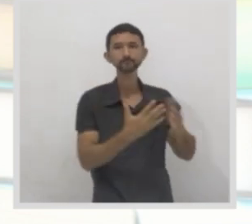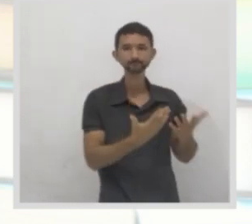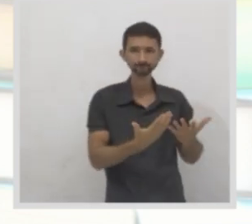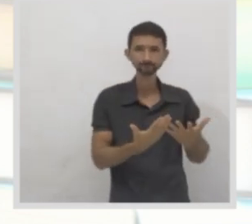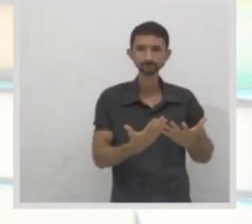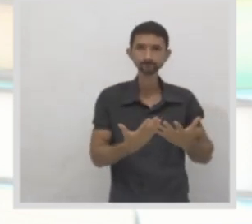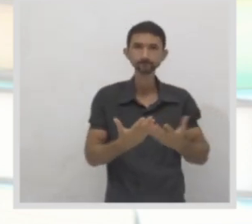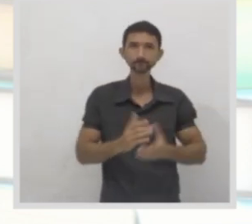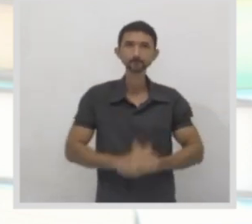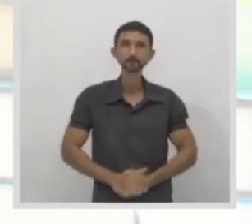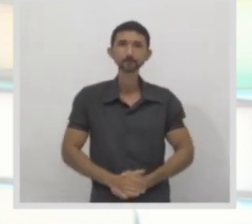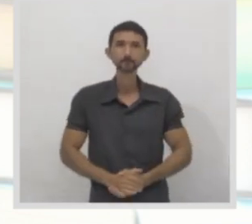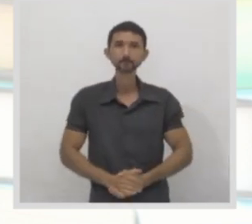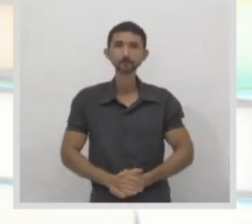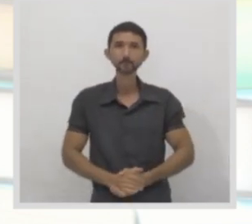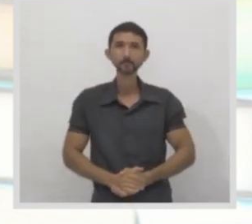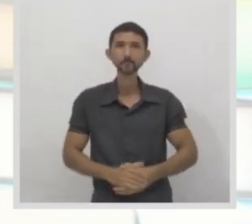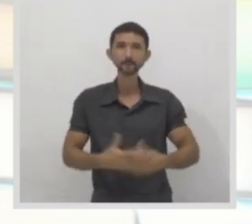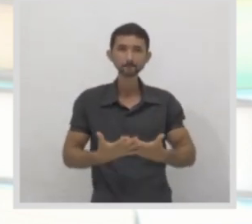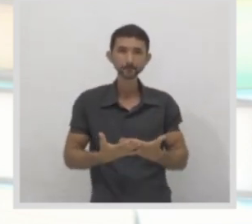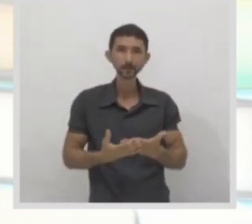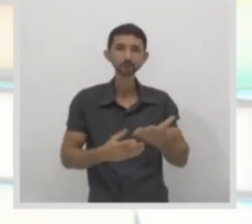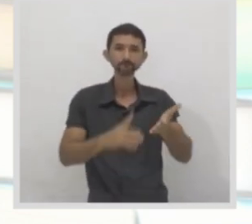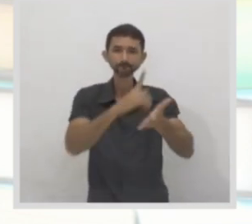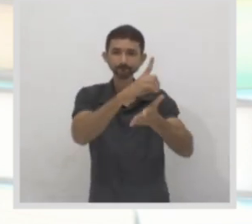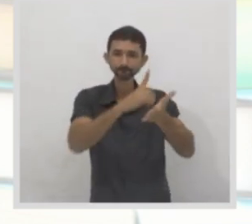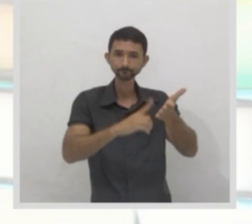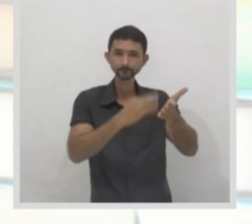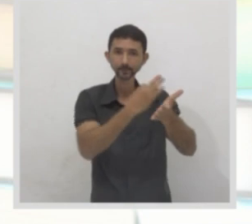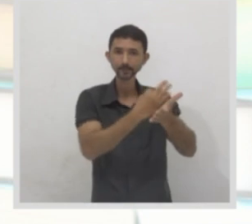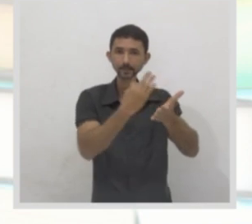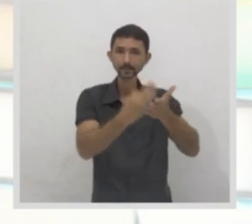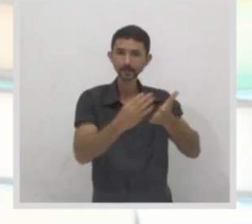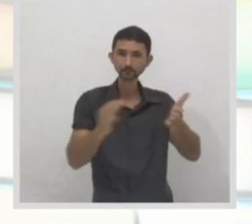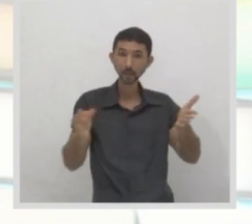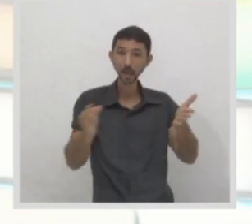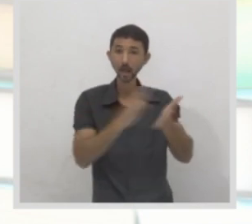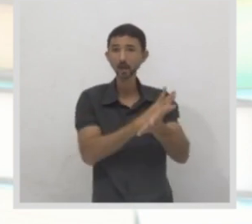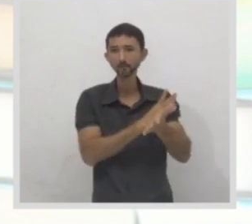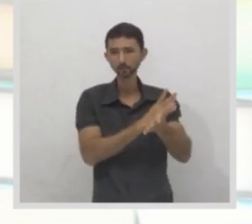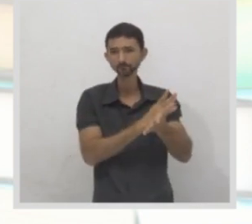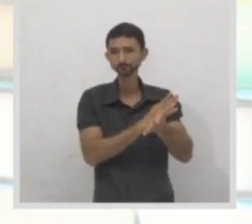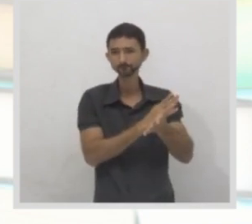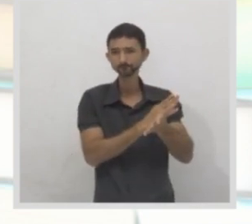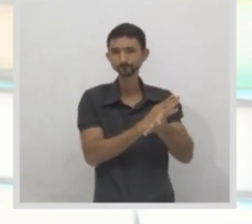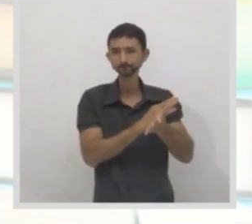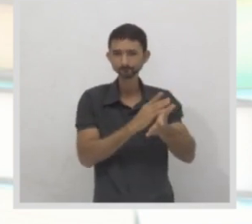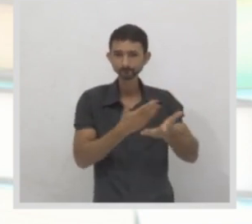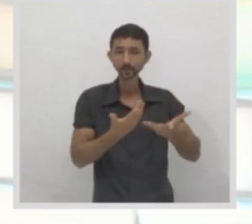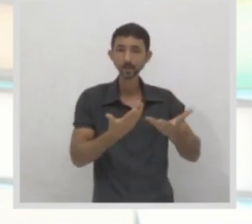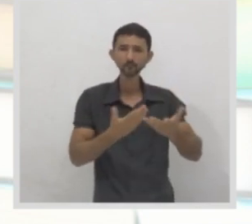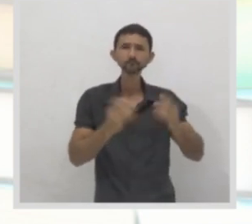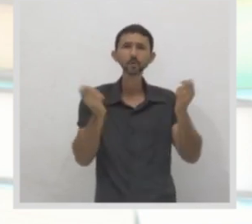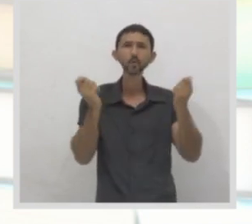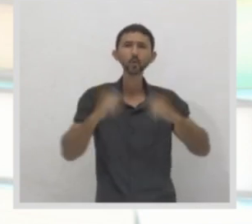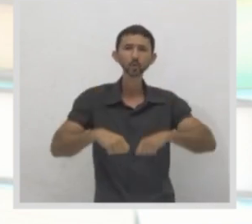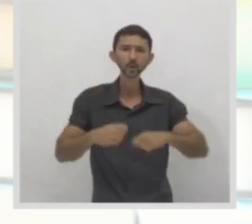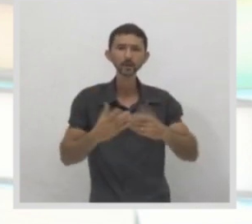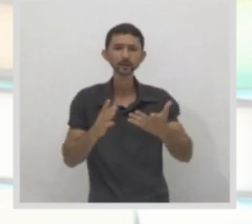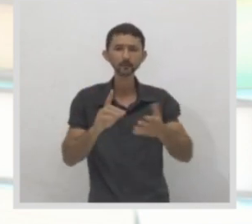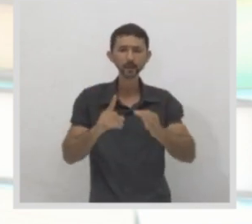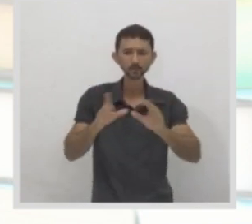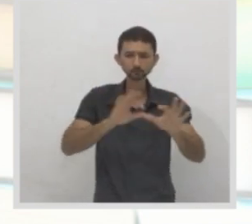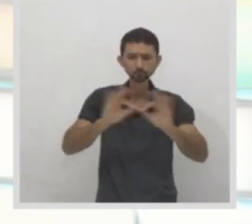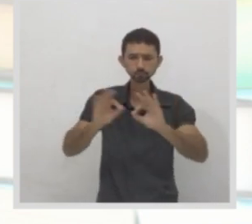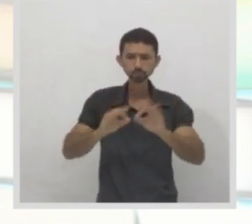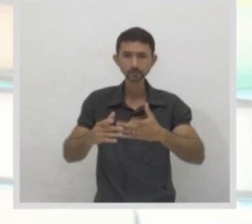existir. Né? Ele deixou de existir, o Tratado de Tordesilhas. Isso possibilitou a dinamização de